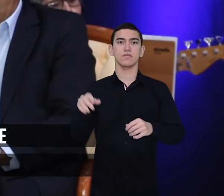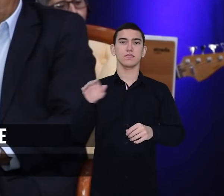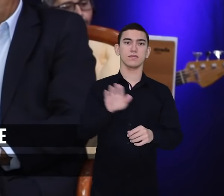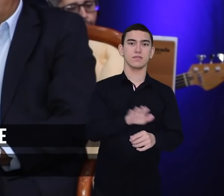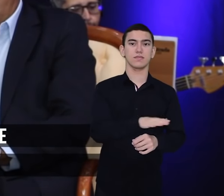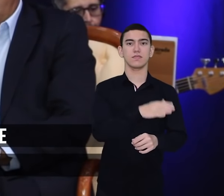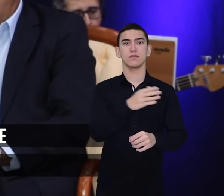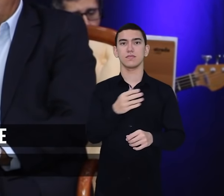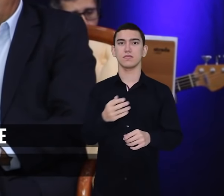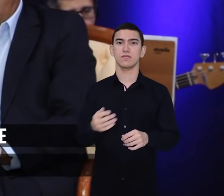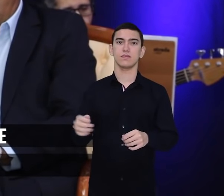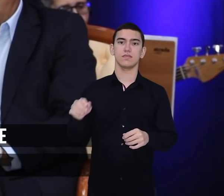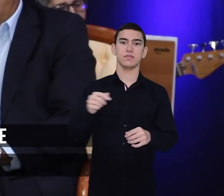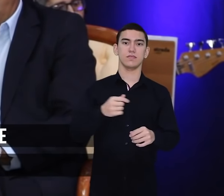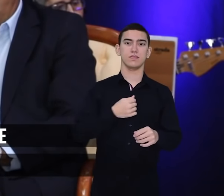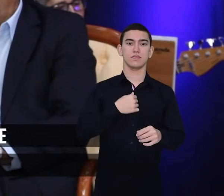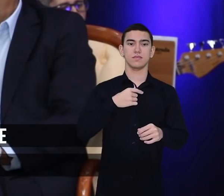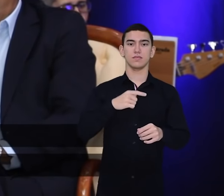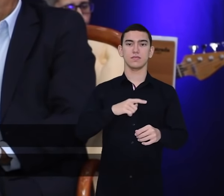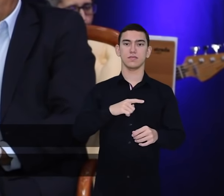Cansado estou.